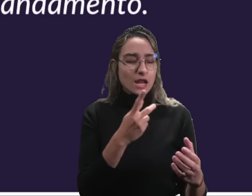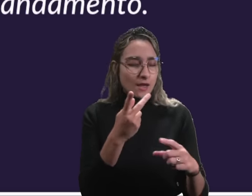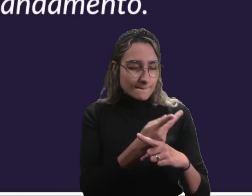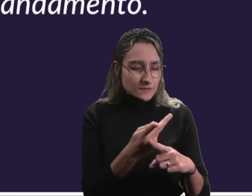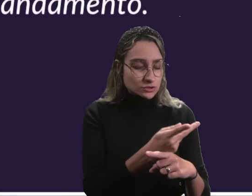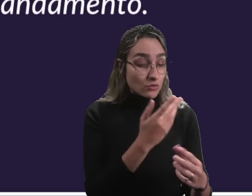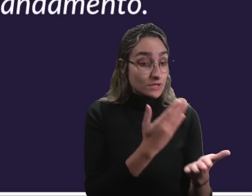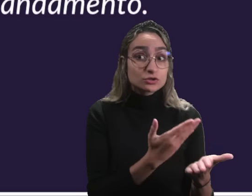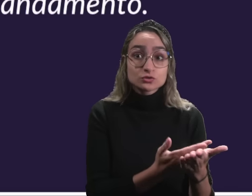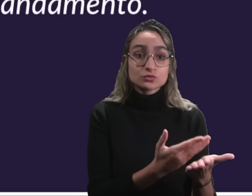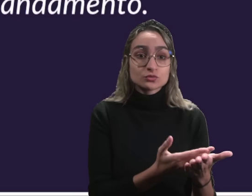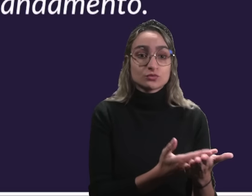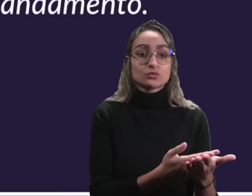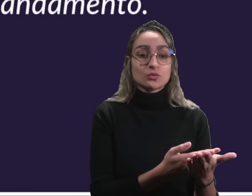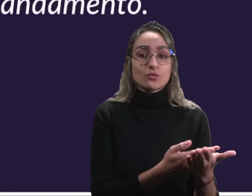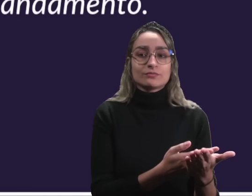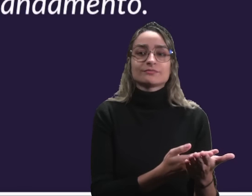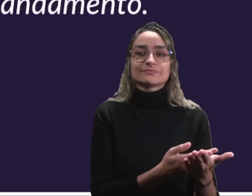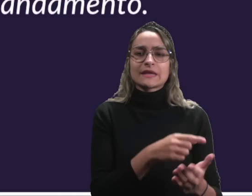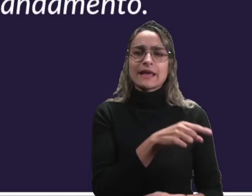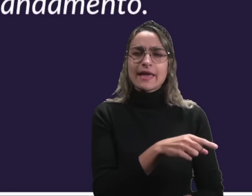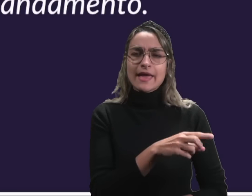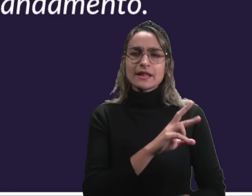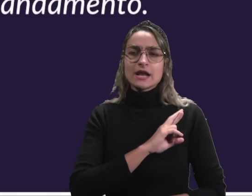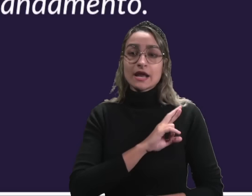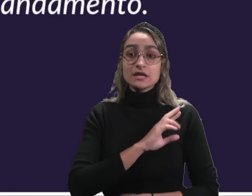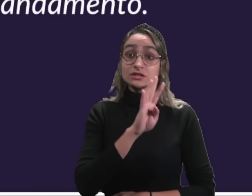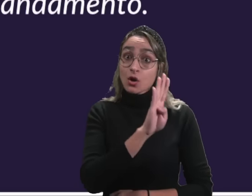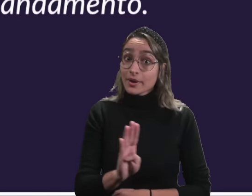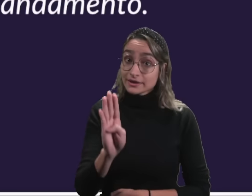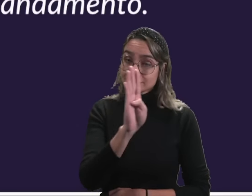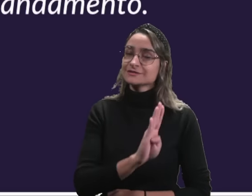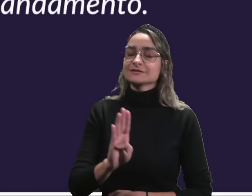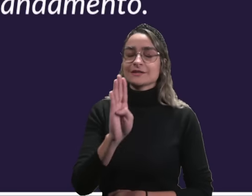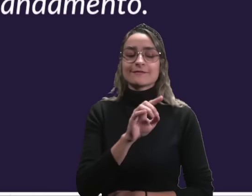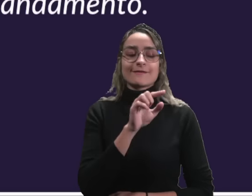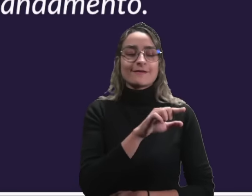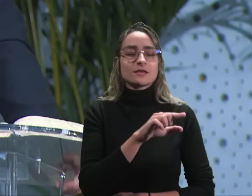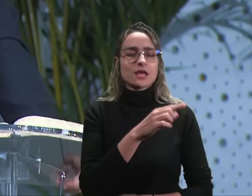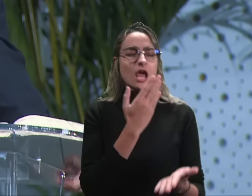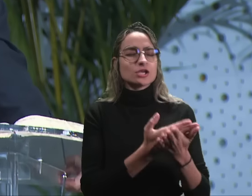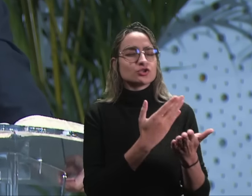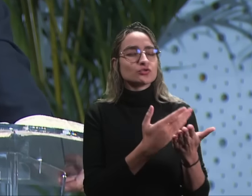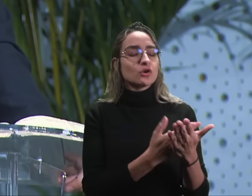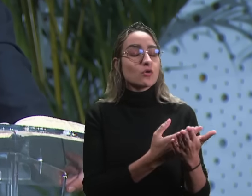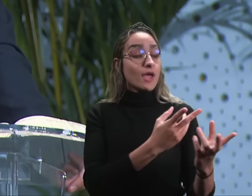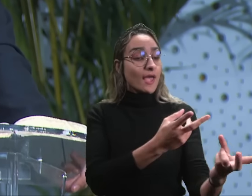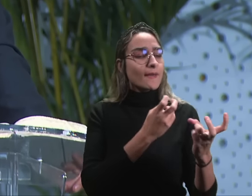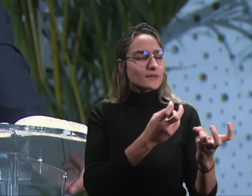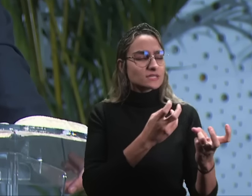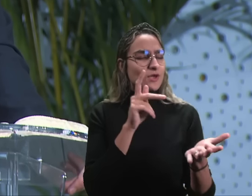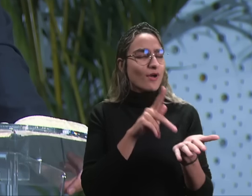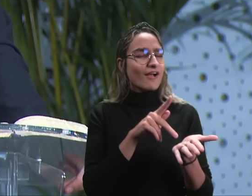data e lá uma comunidade de 40 pessoas aceitaram o sábado do Senhor TM